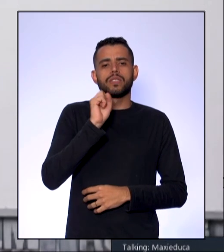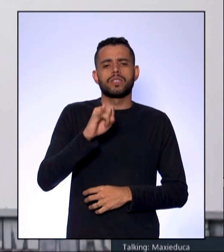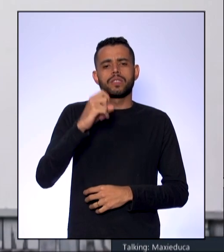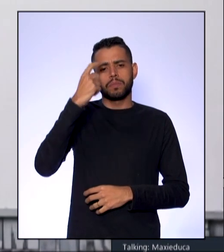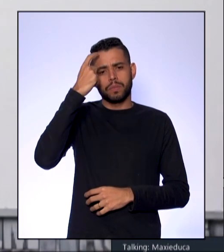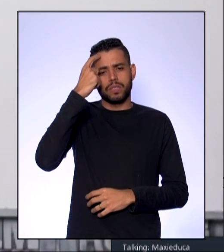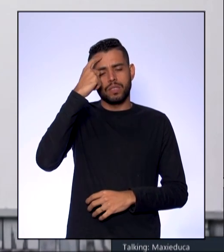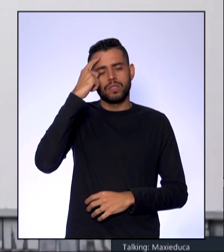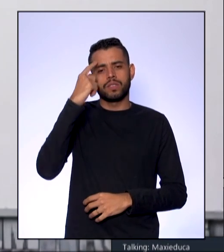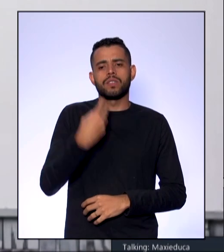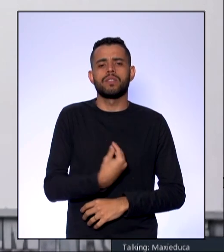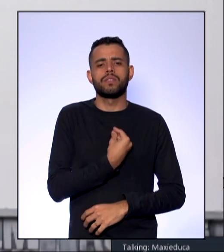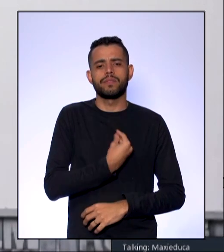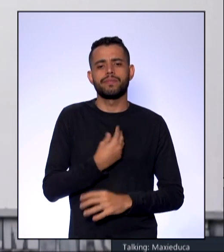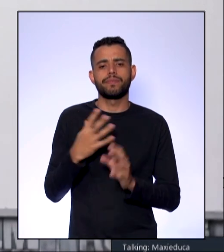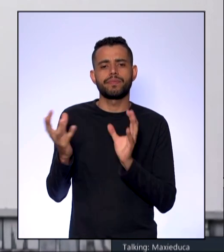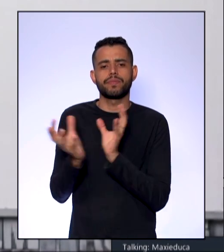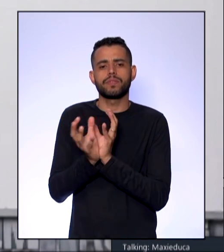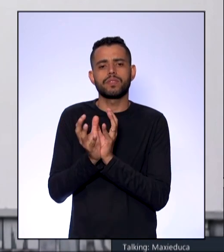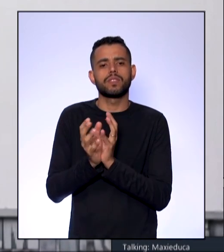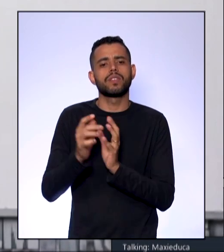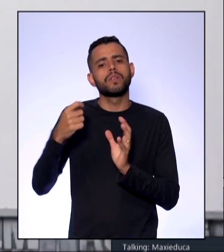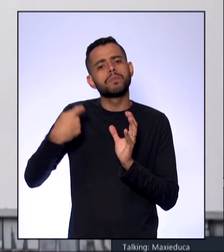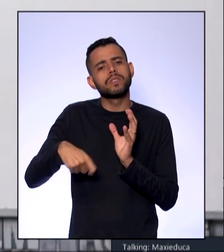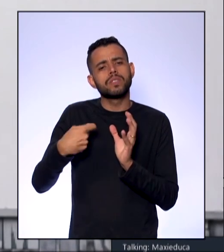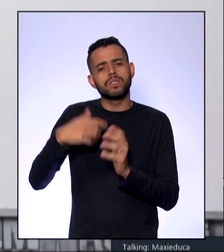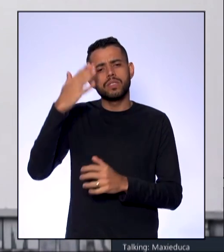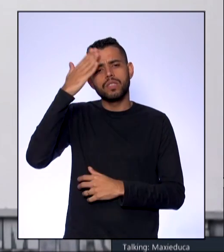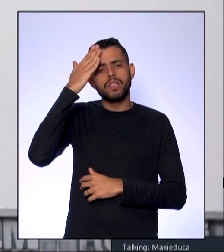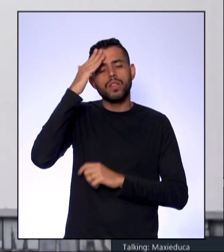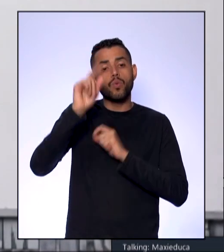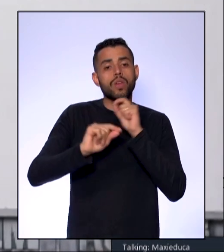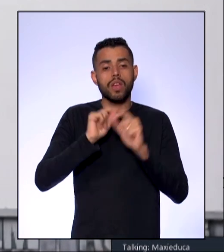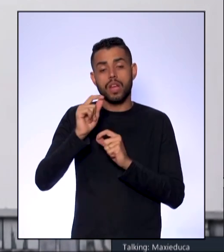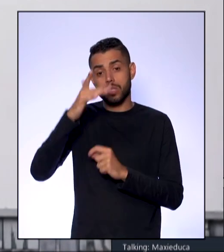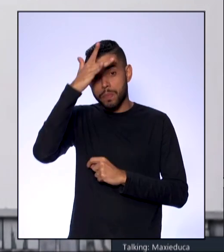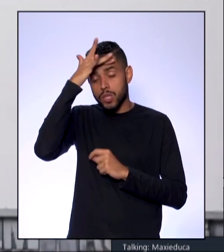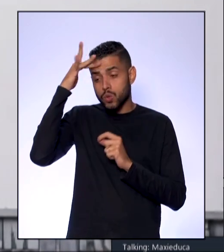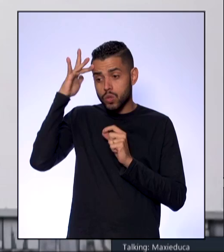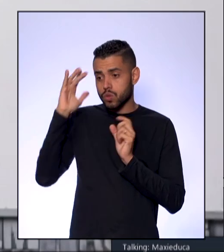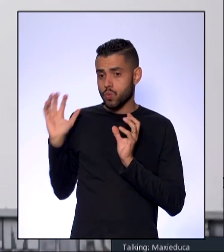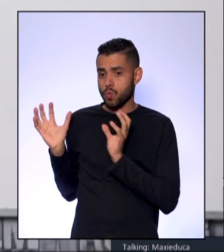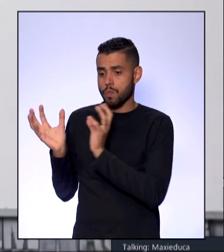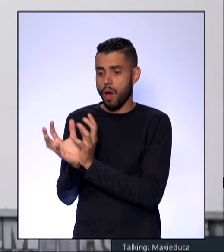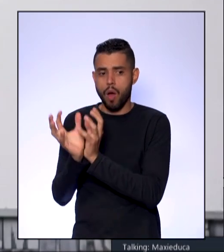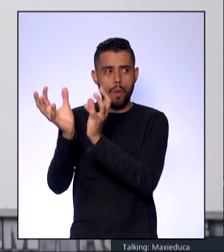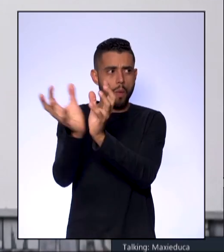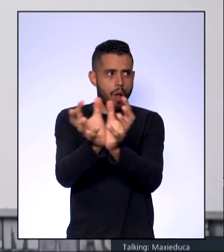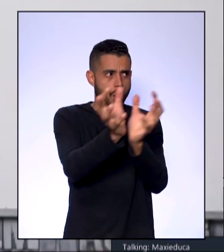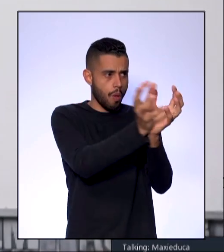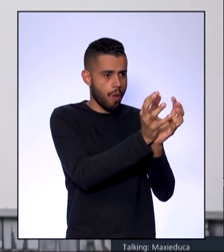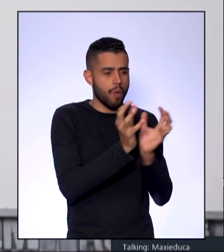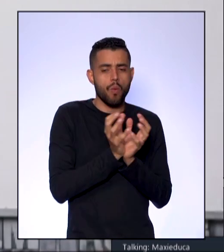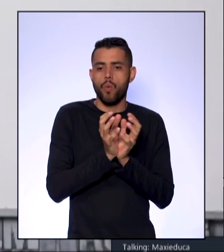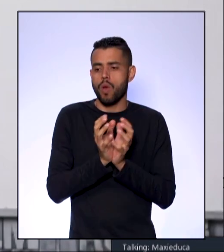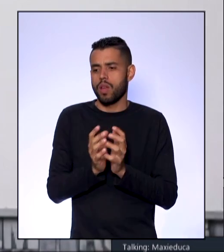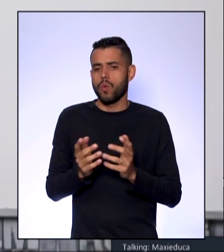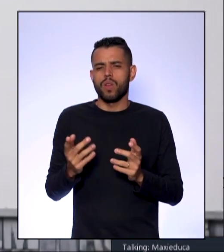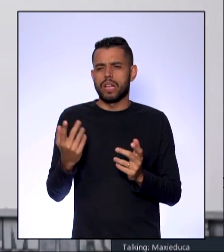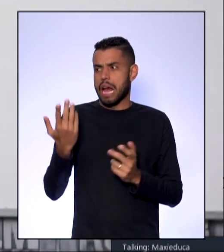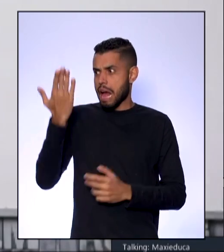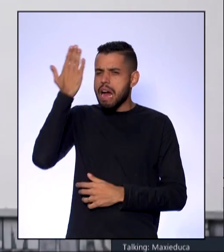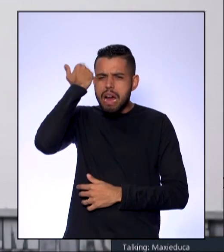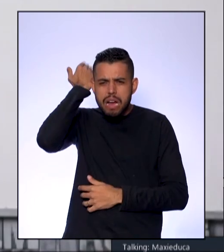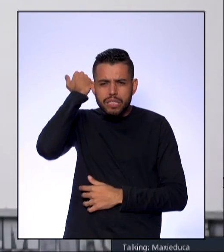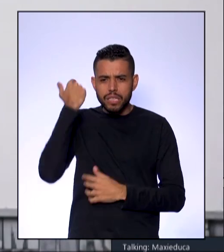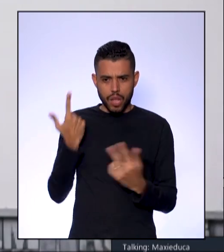em vida em coletivo, eu preciso compreender que os agrupamentos humanos não são idênticos aos atuais, tá?